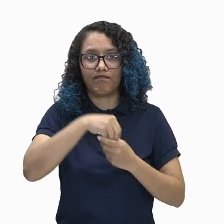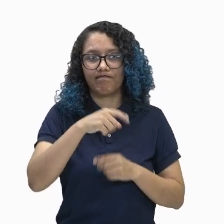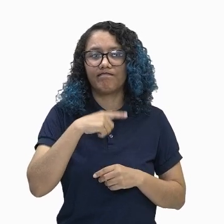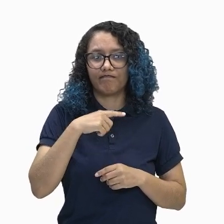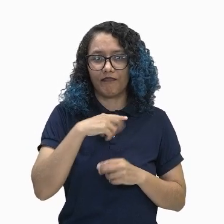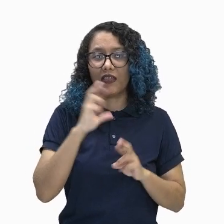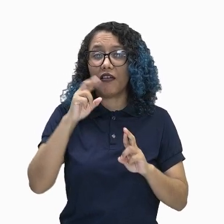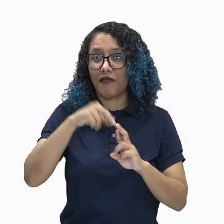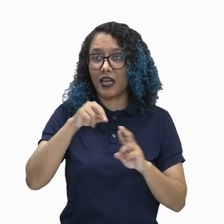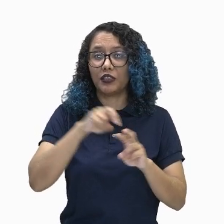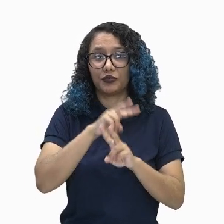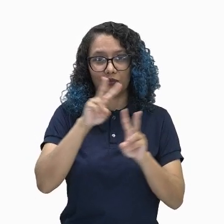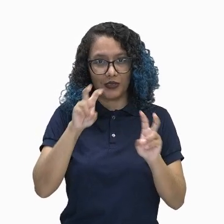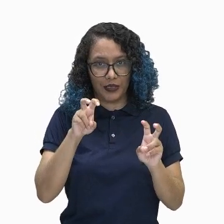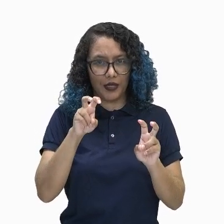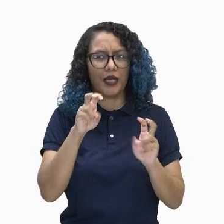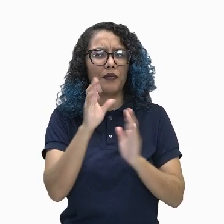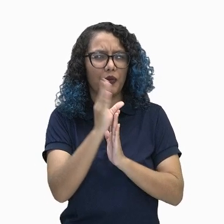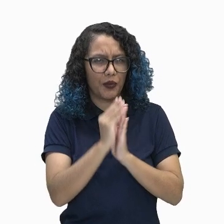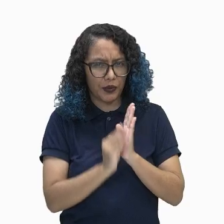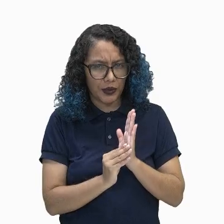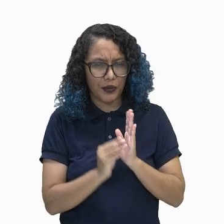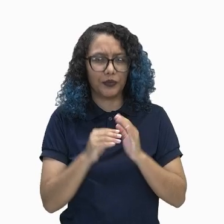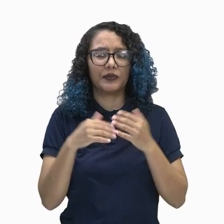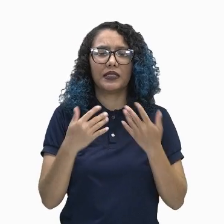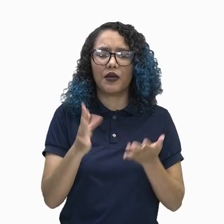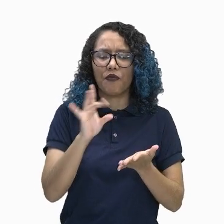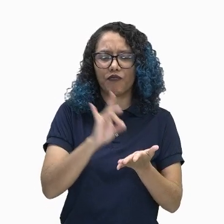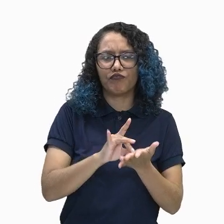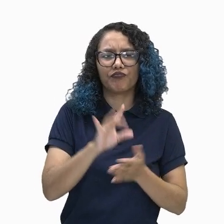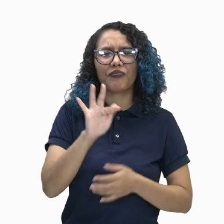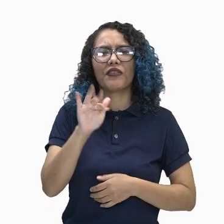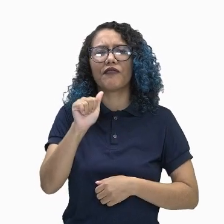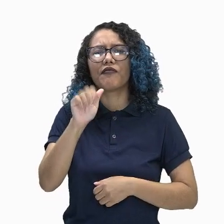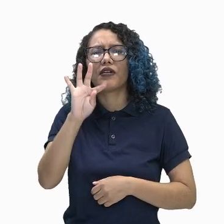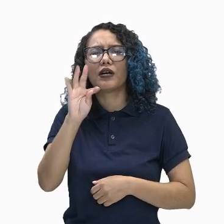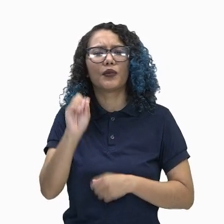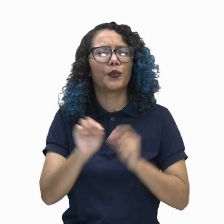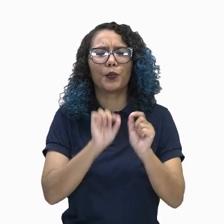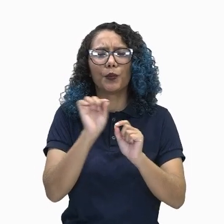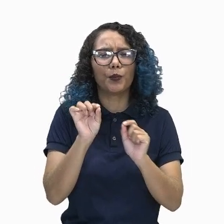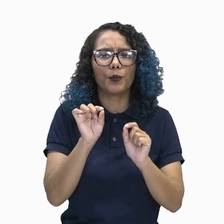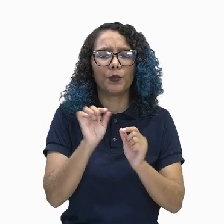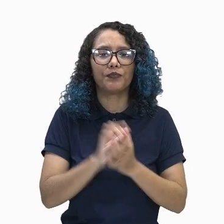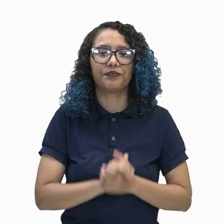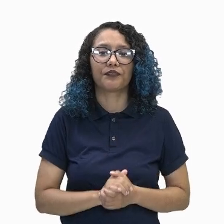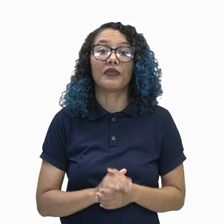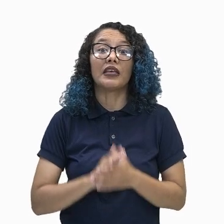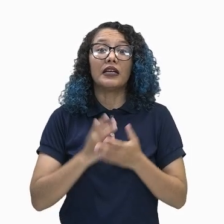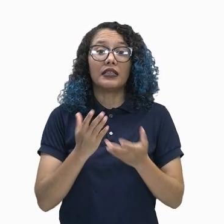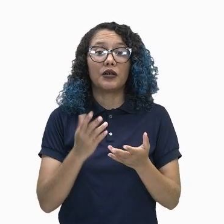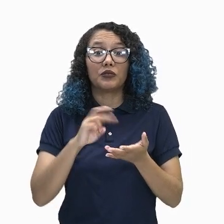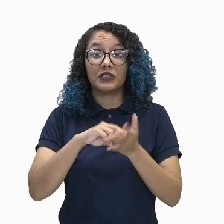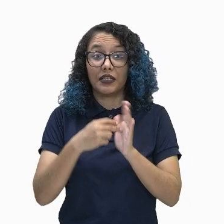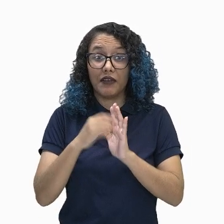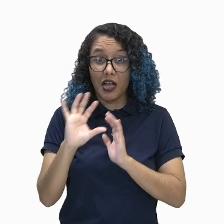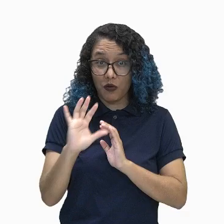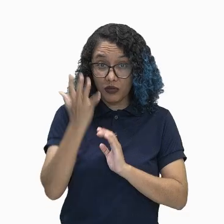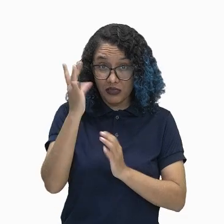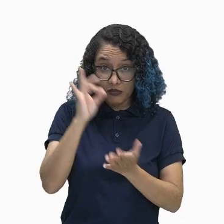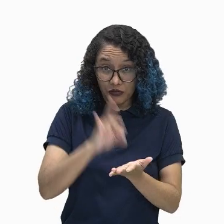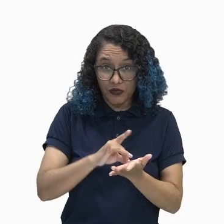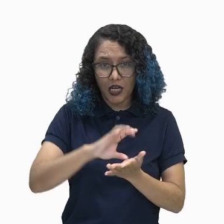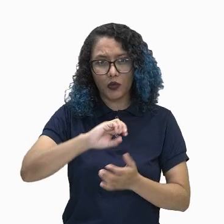assunto. E aí, quando nós falamos em fatos, o que é um fato? Fato é algo que realmente aconteceu ou que